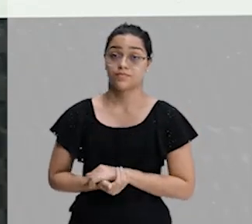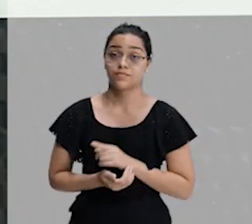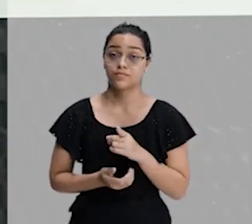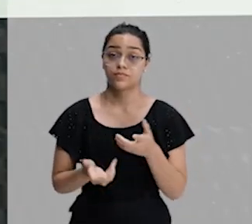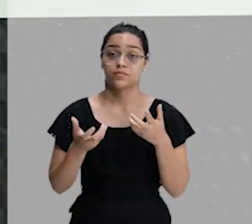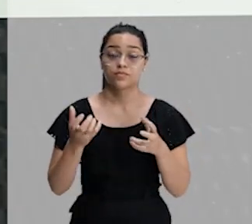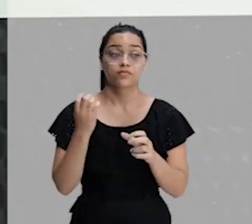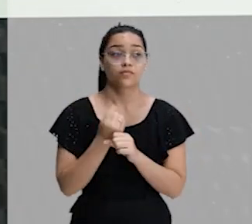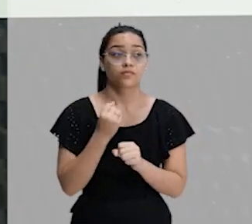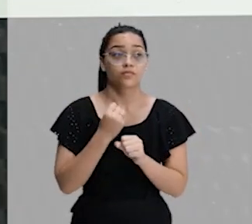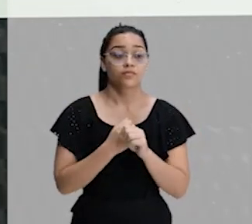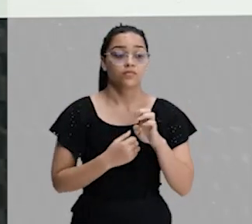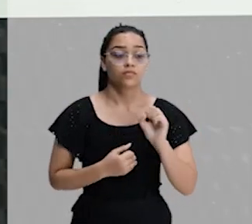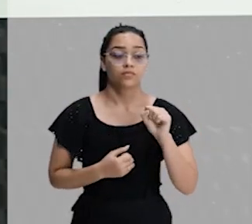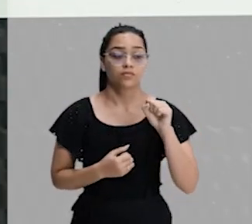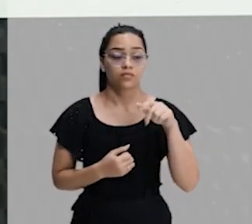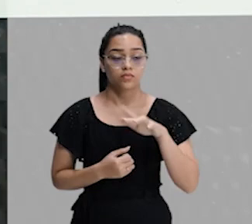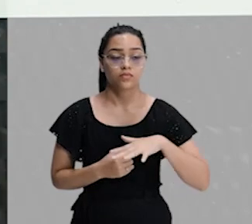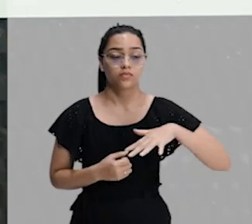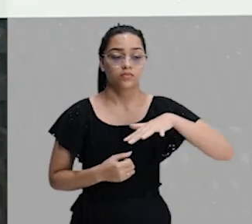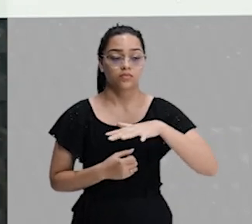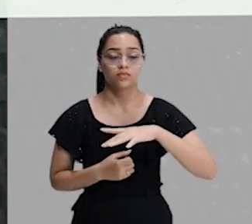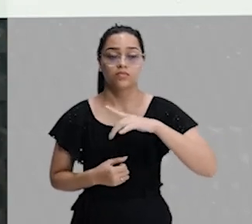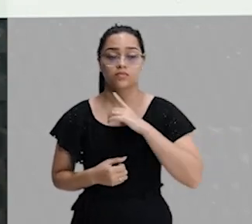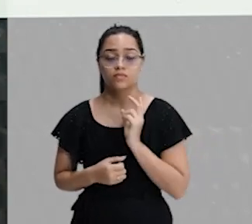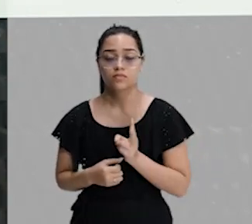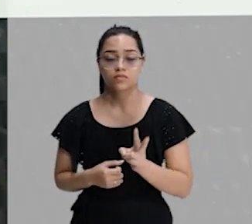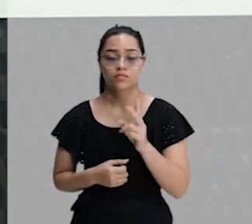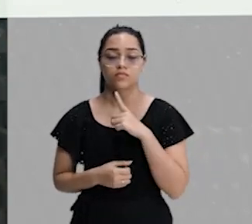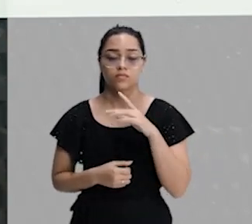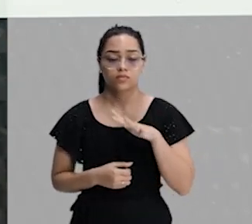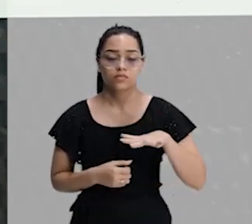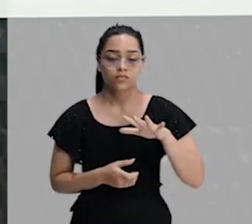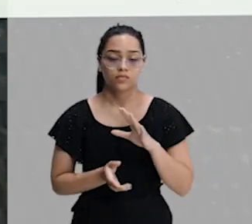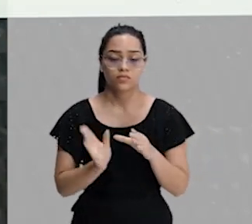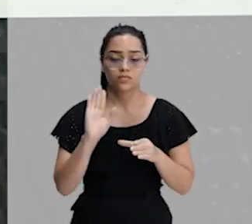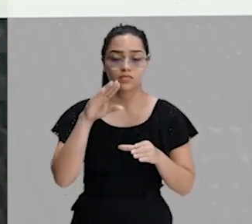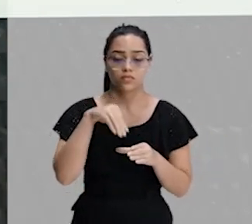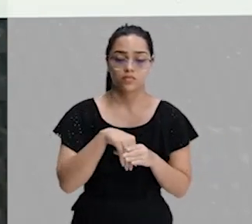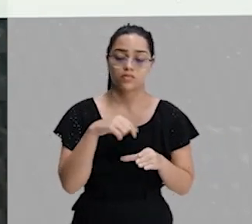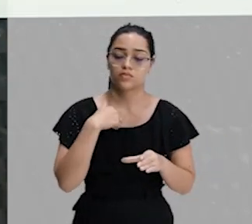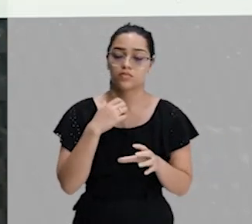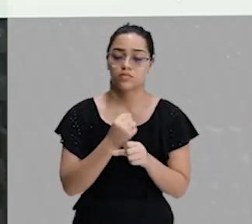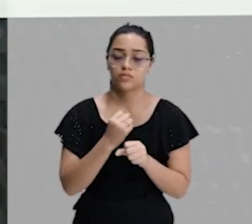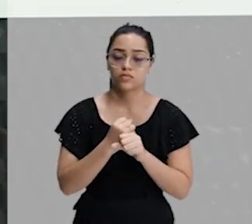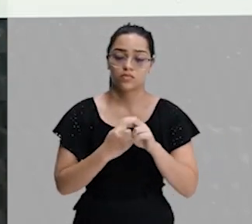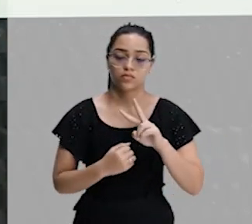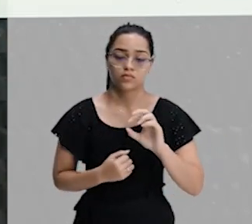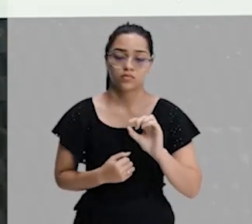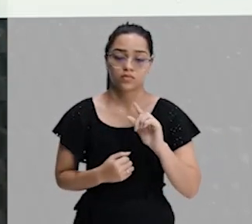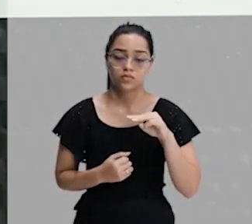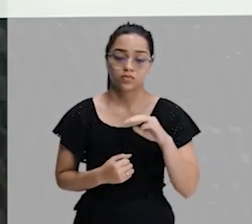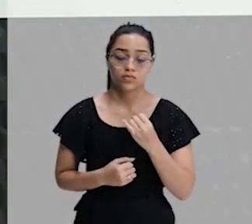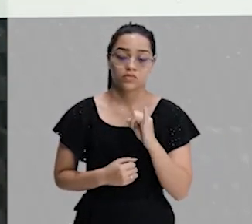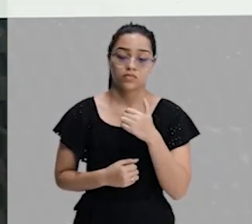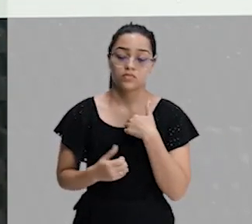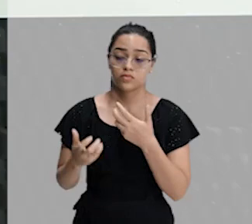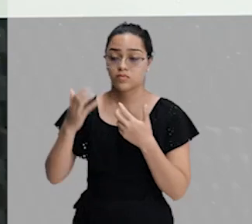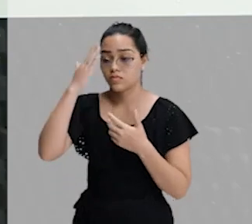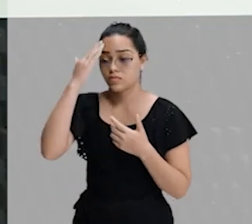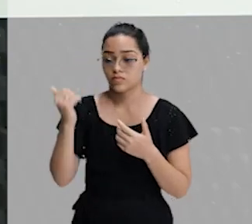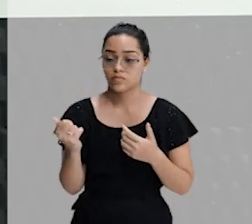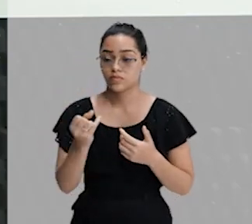você quer calcular o espaço, né, simplesmente o espaço interno, aí eu calculo o volume. Agora, se eu quero